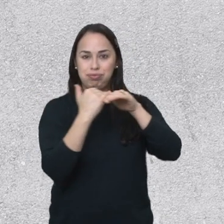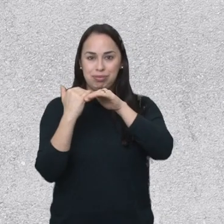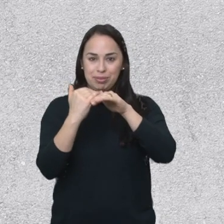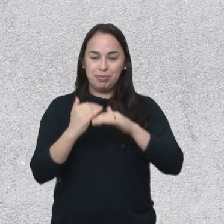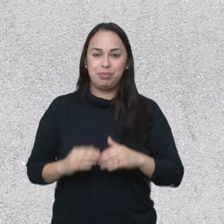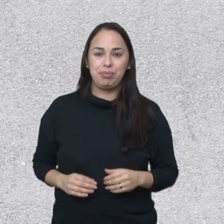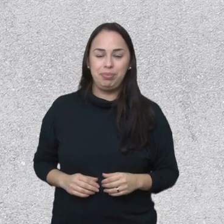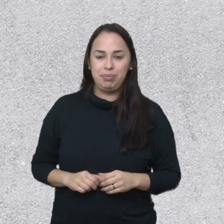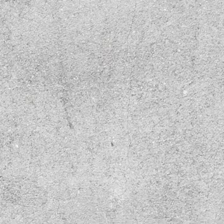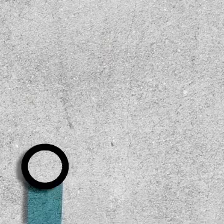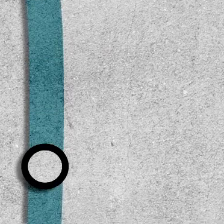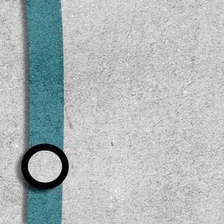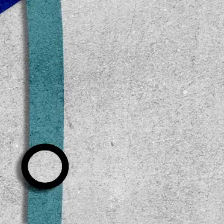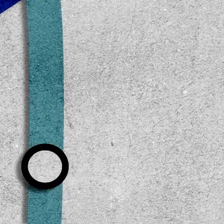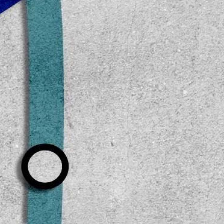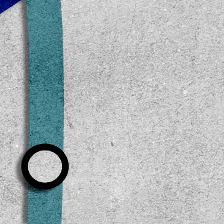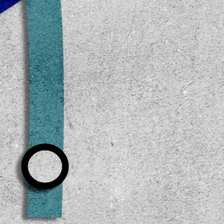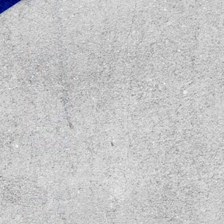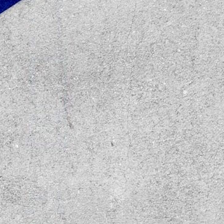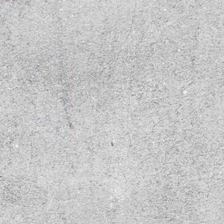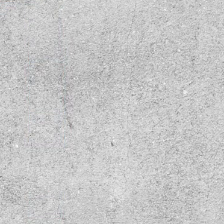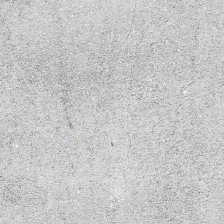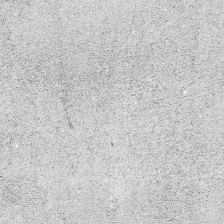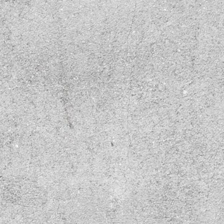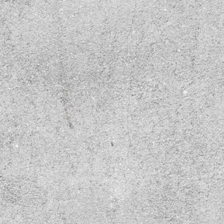igualdade social.